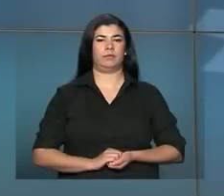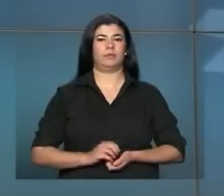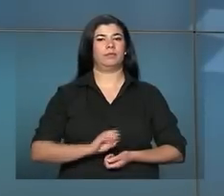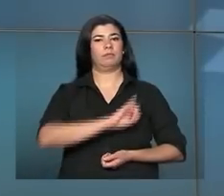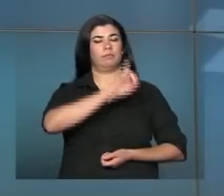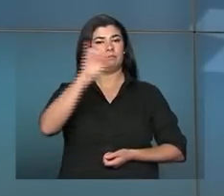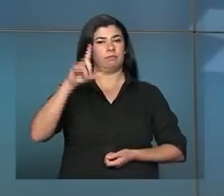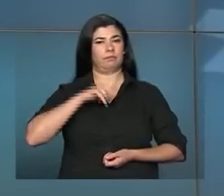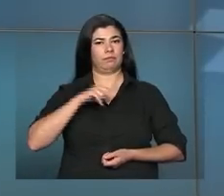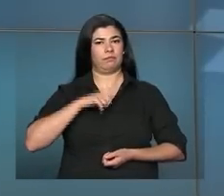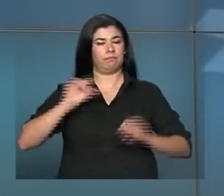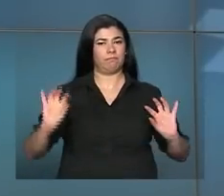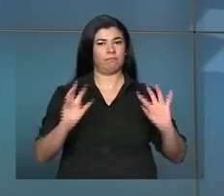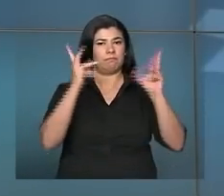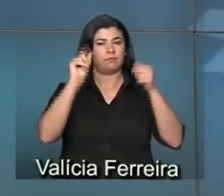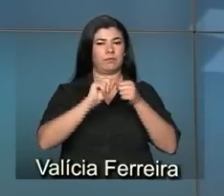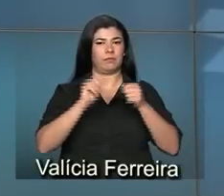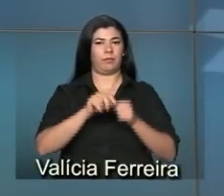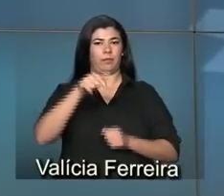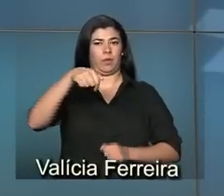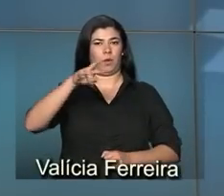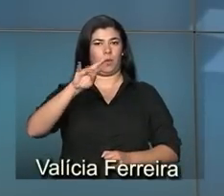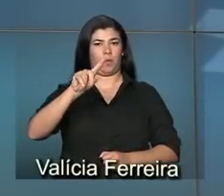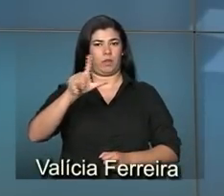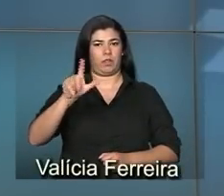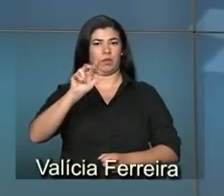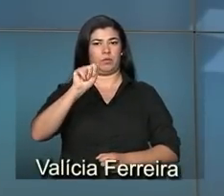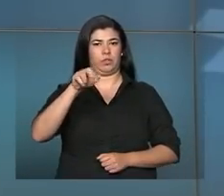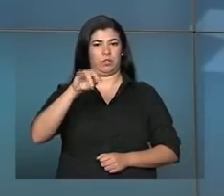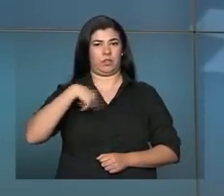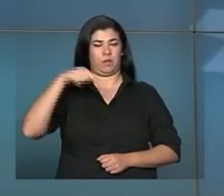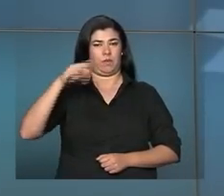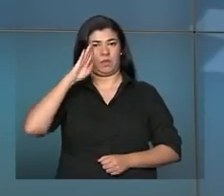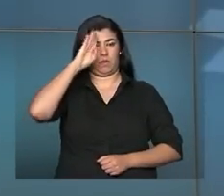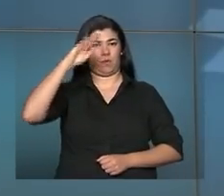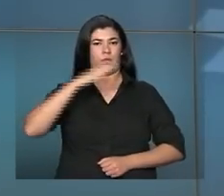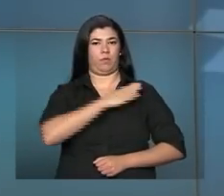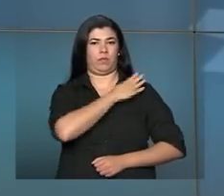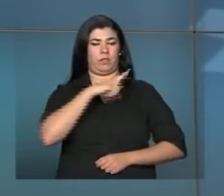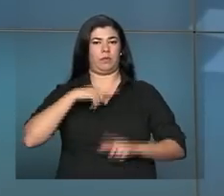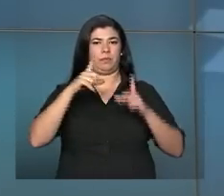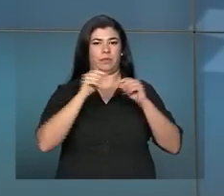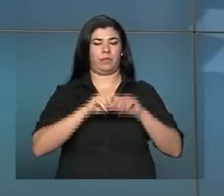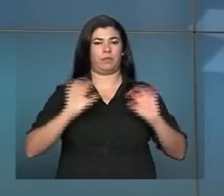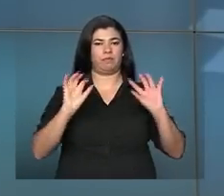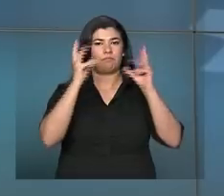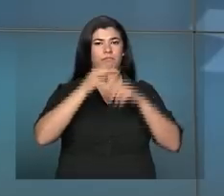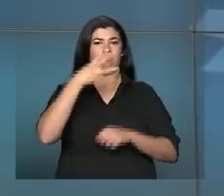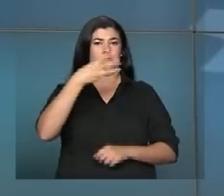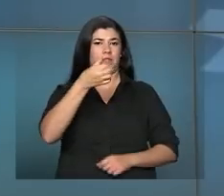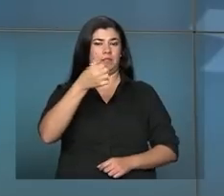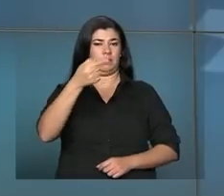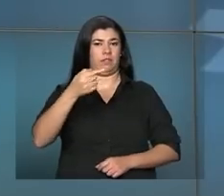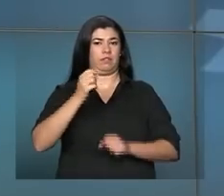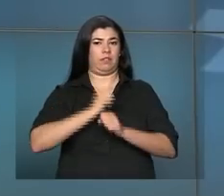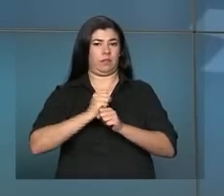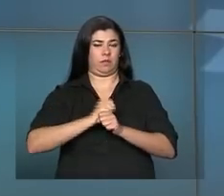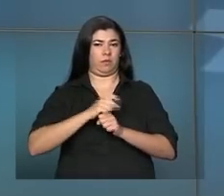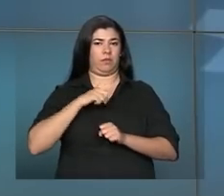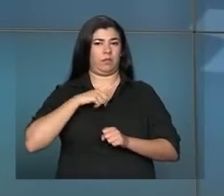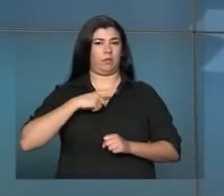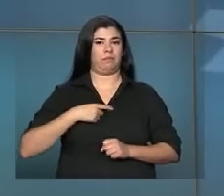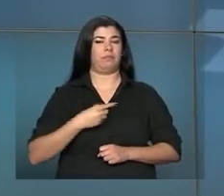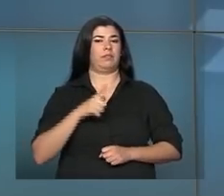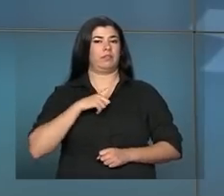Olá, uma cerimônia realizada no Quartel-General do Exército em Brasília celebrou os 367 anos do Exército